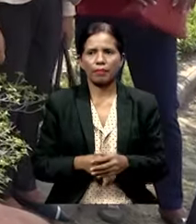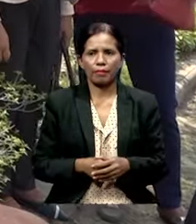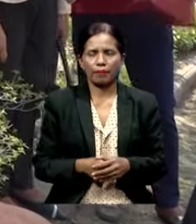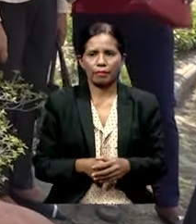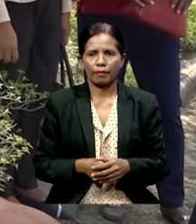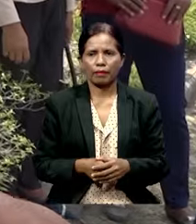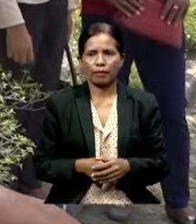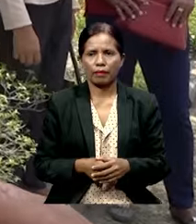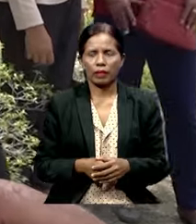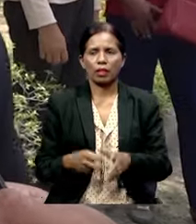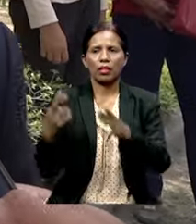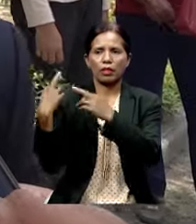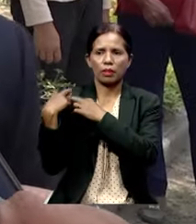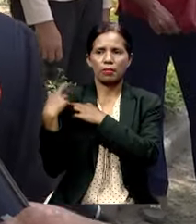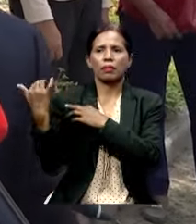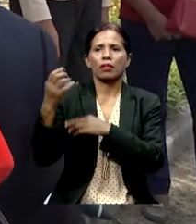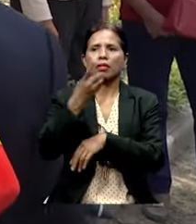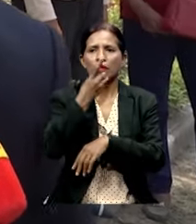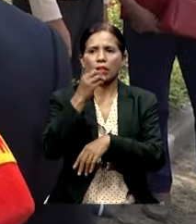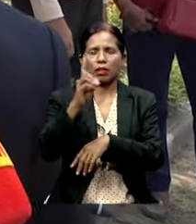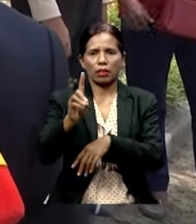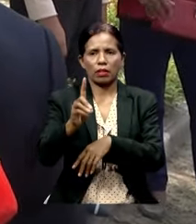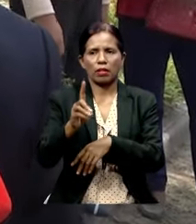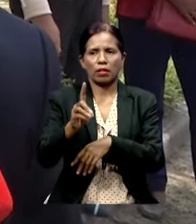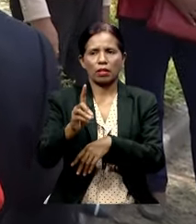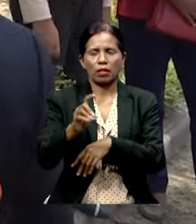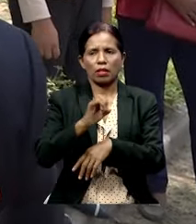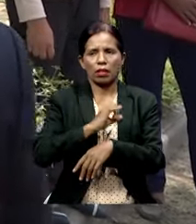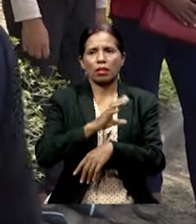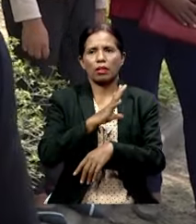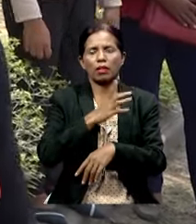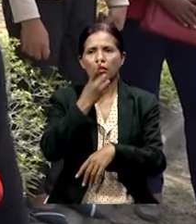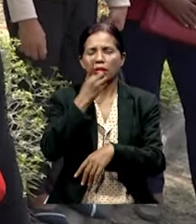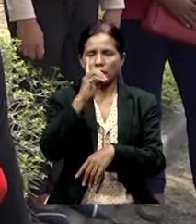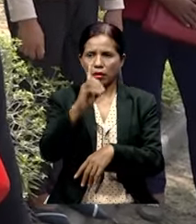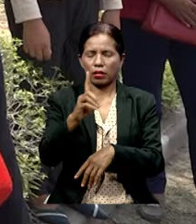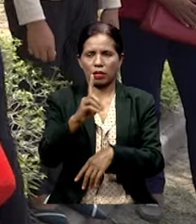e responsabel ser ne deklaro na au espera ka tekne deklarasaun da